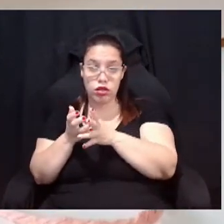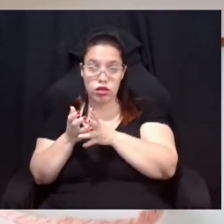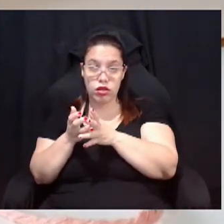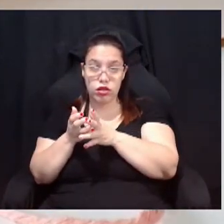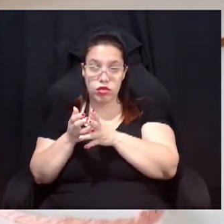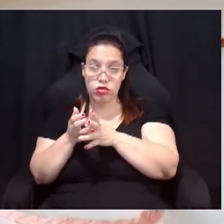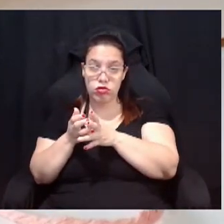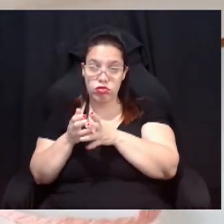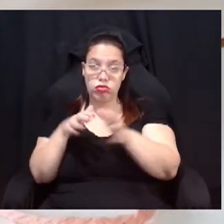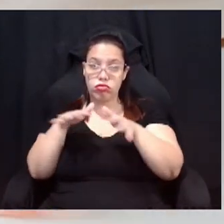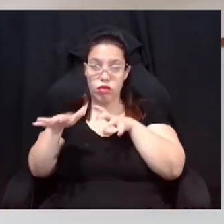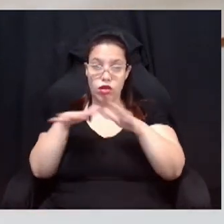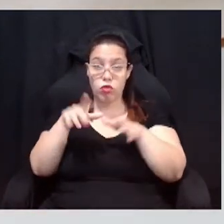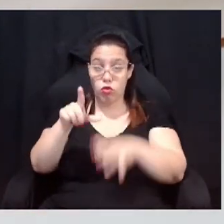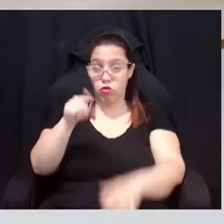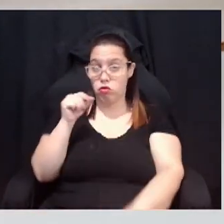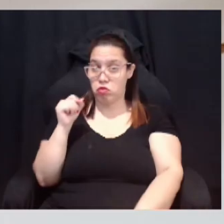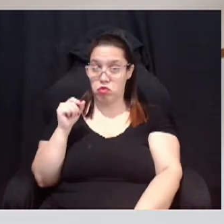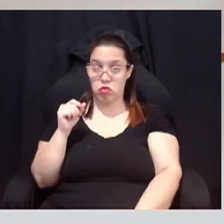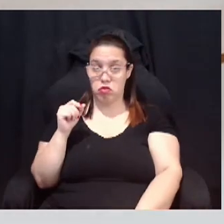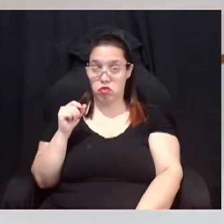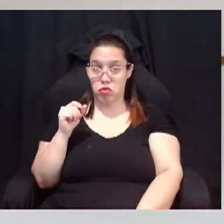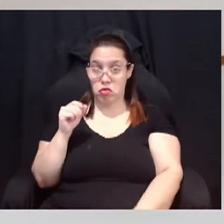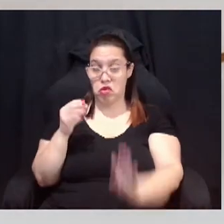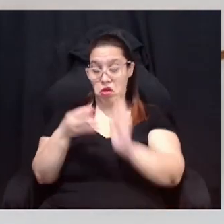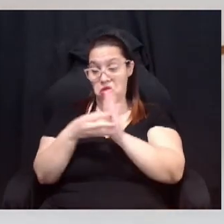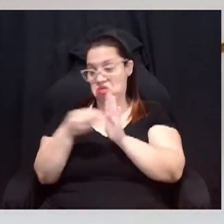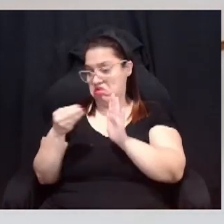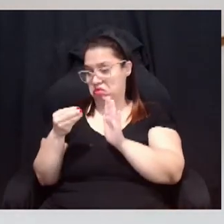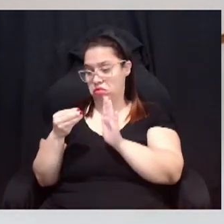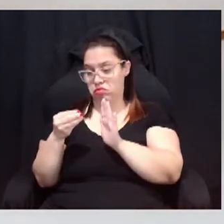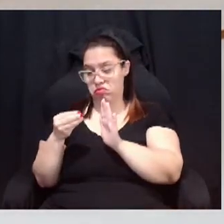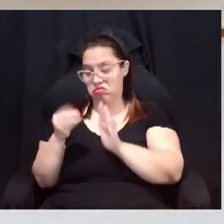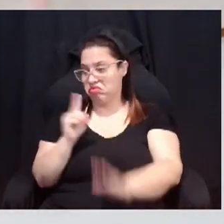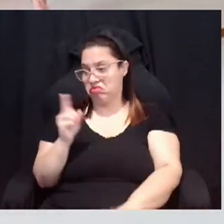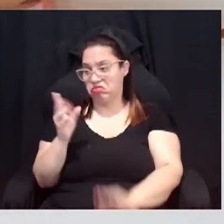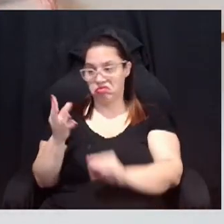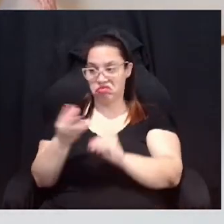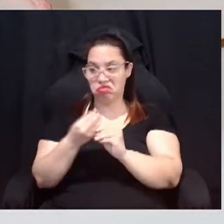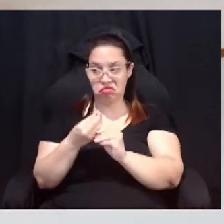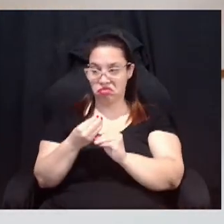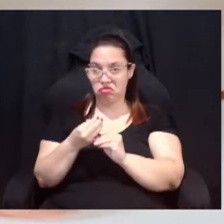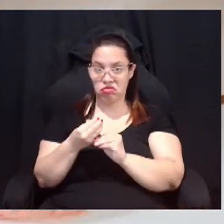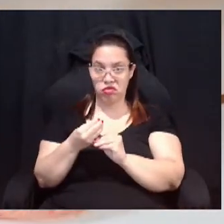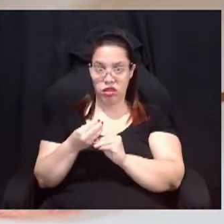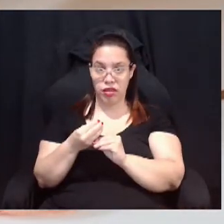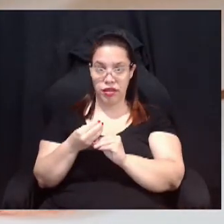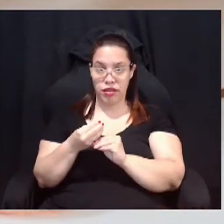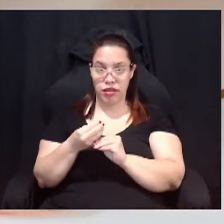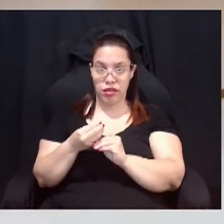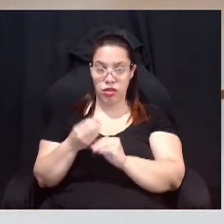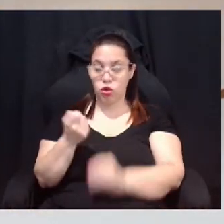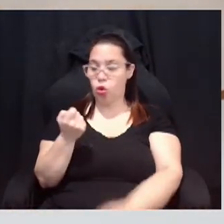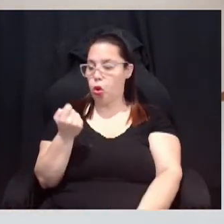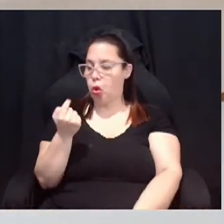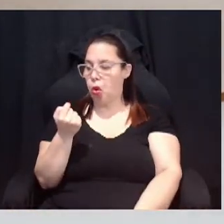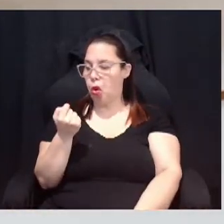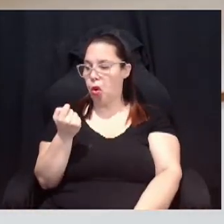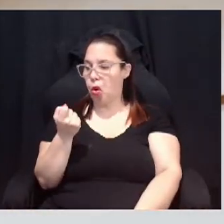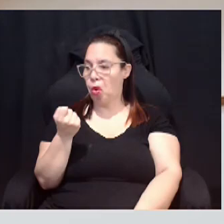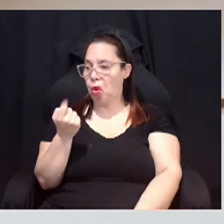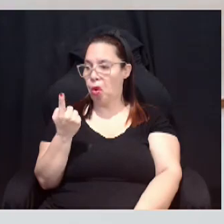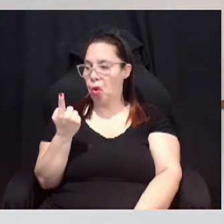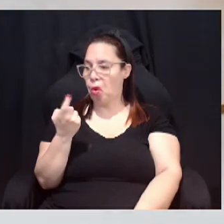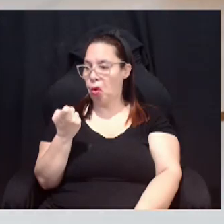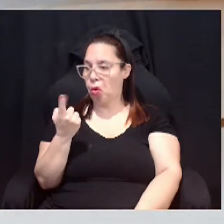de escolha. Não é padronizado. O artesanato são peças únicas, de gostos únicos,